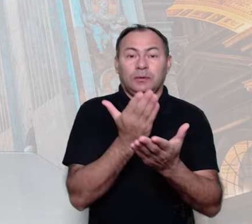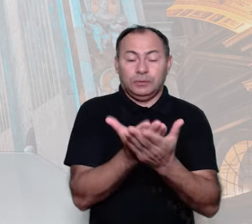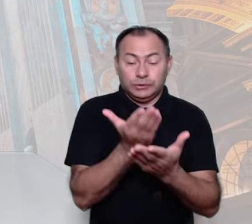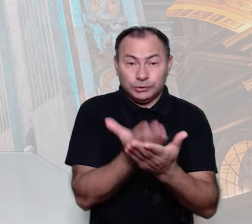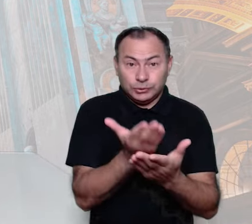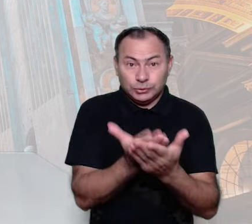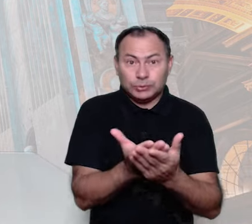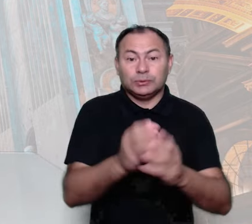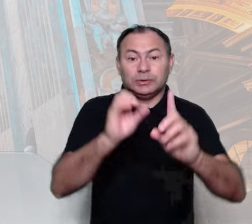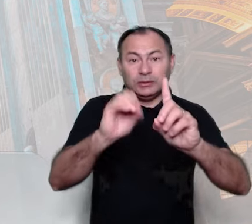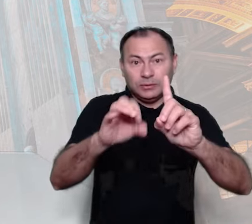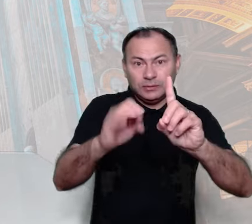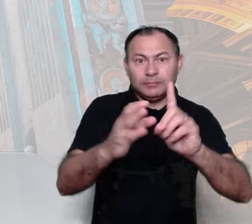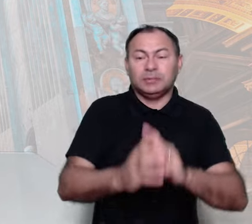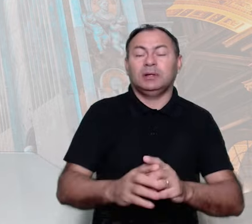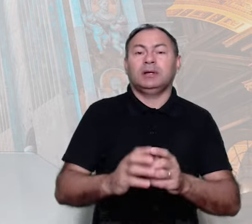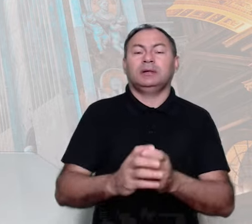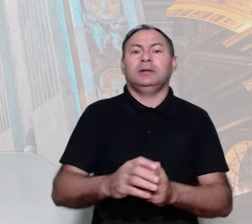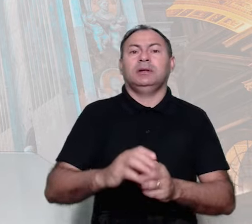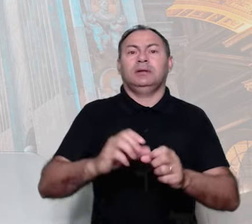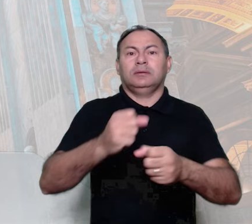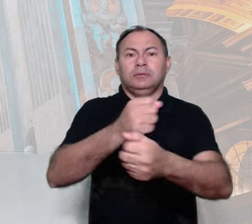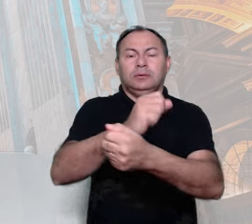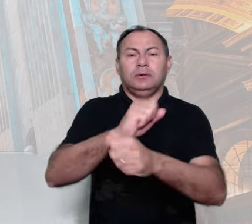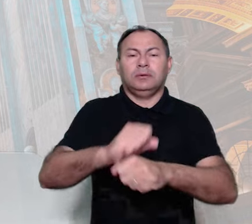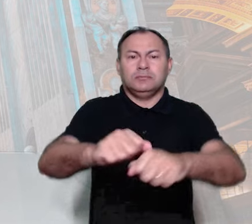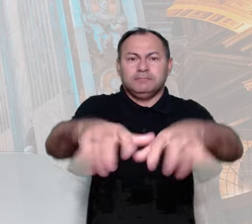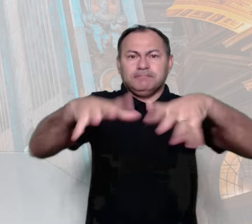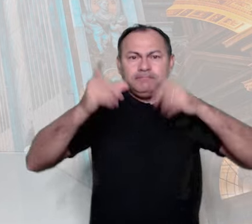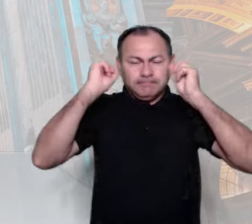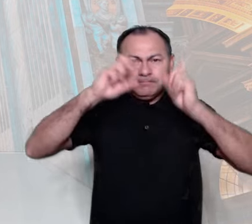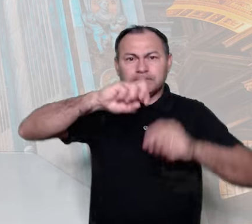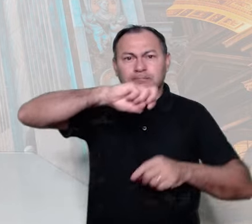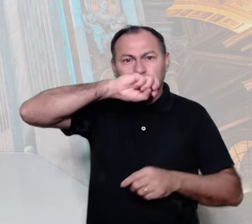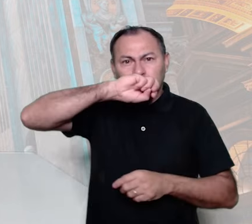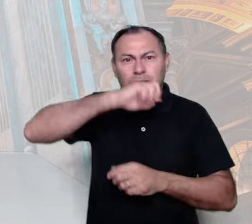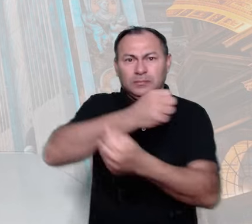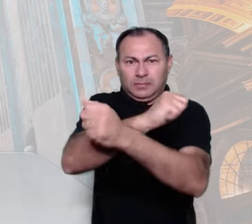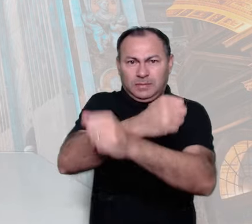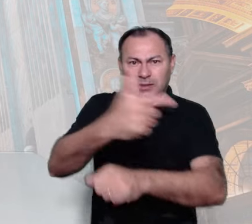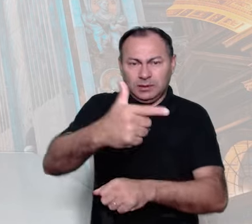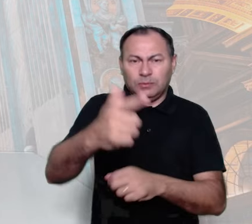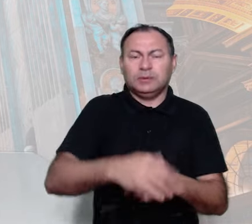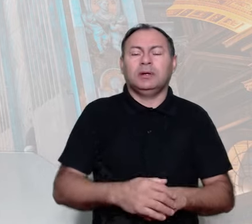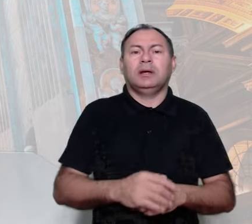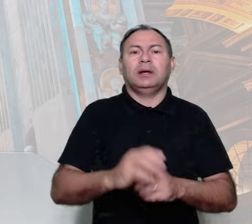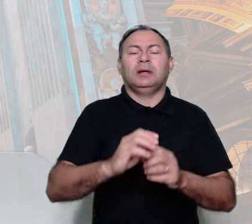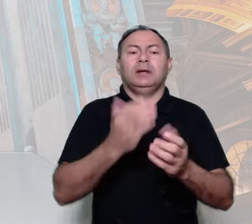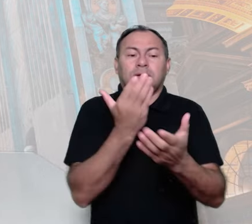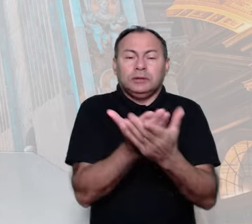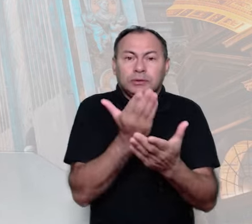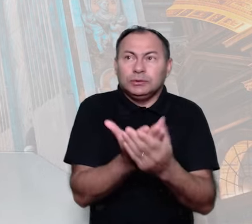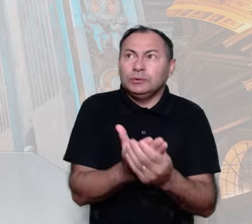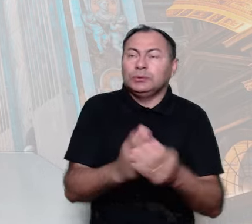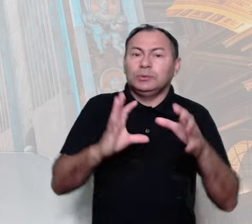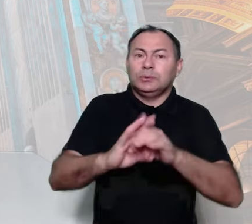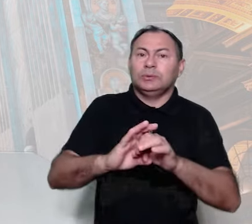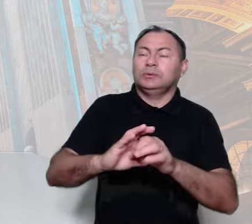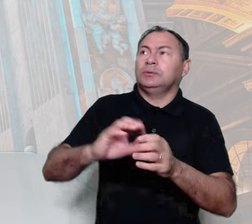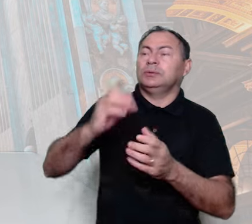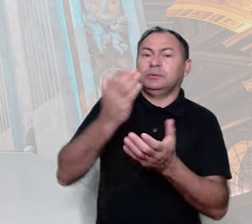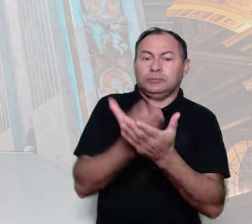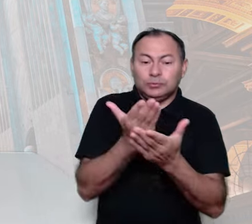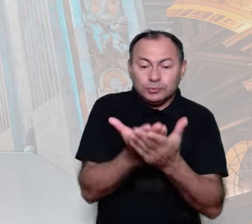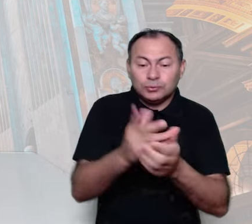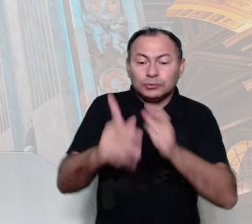Eclesiologia é sacramental do Conselho Vaticano II. Sua Eclesiologia Trinitária é o fundamento de uma Eclesiologia